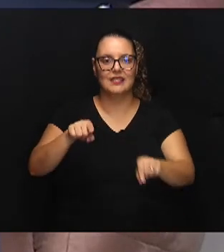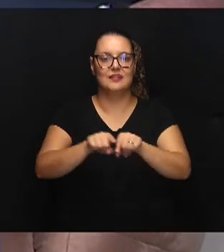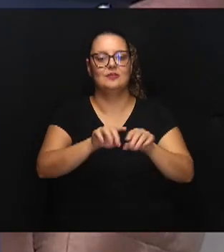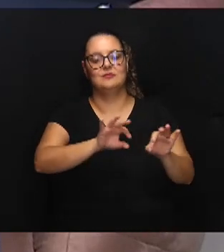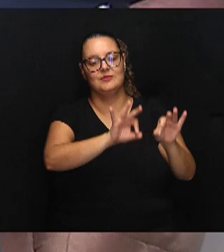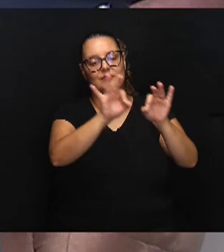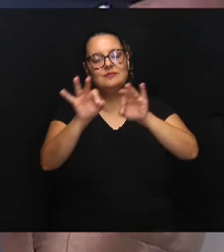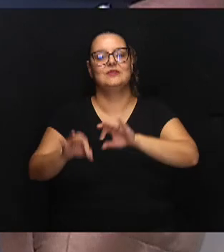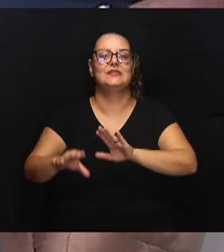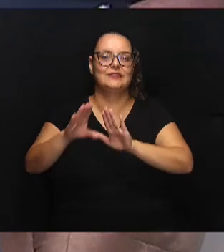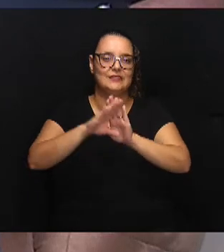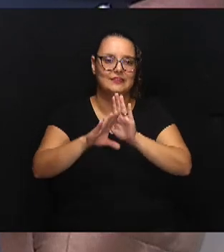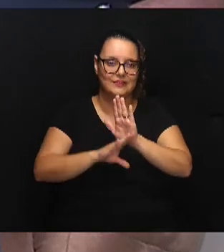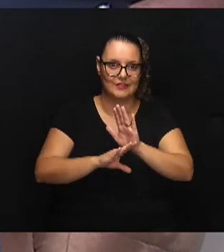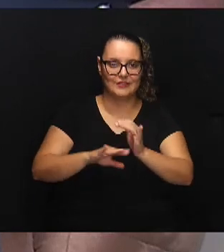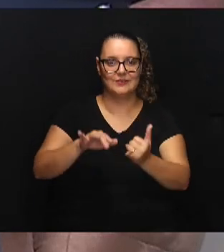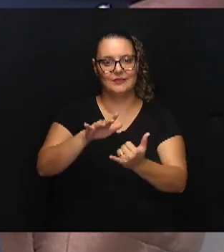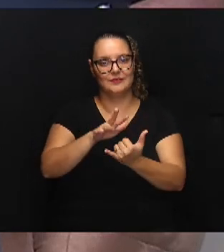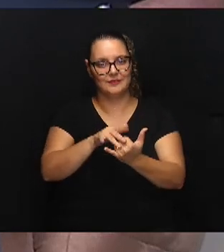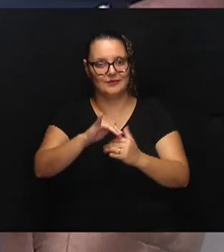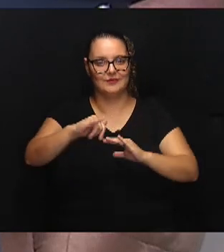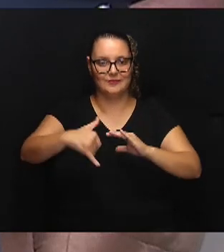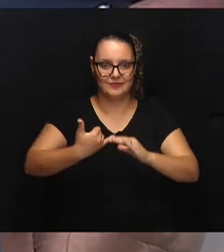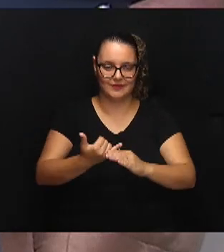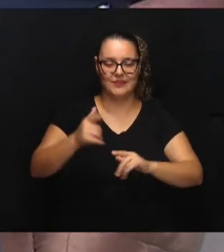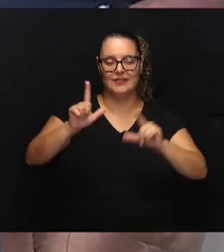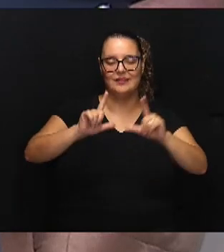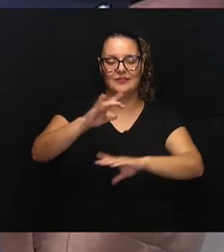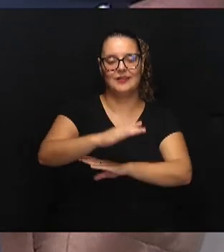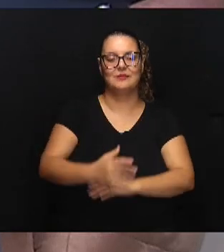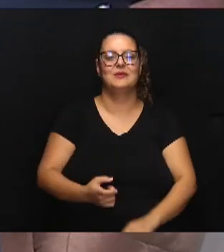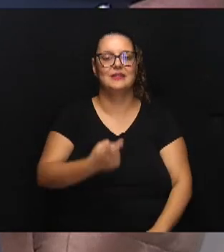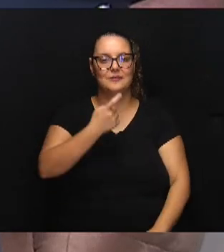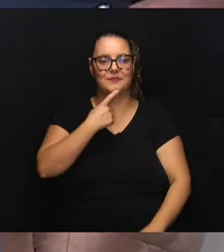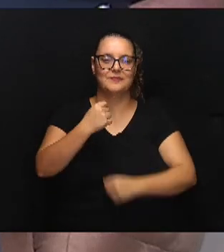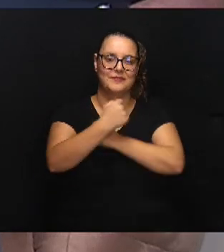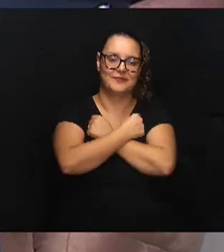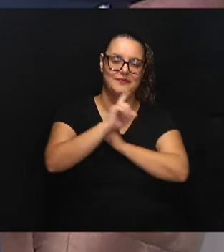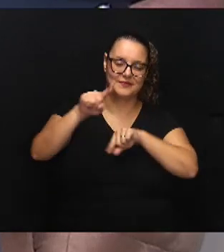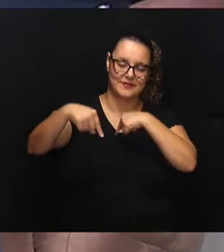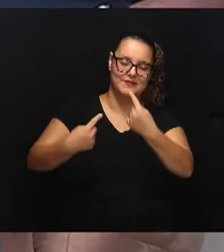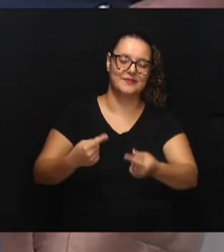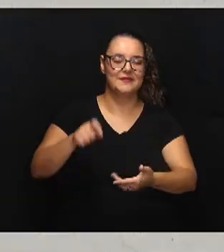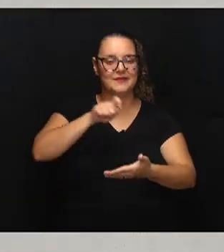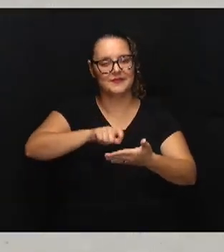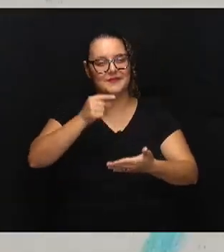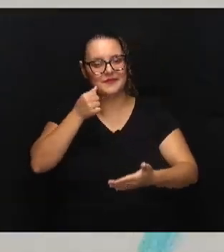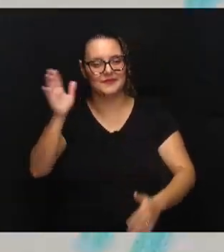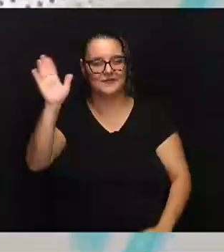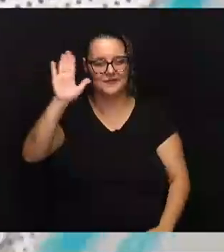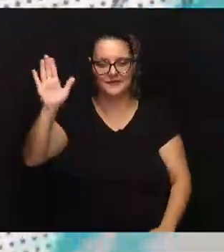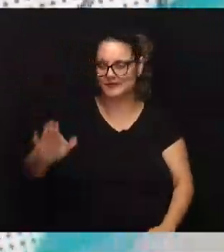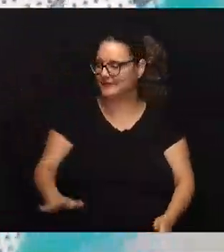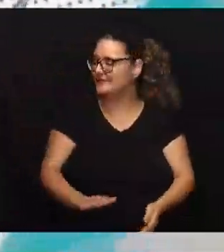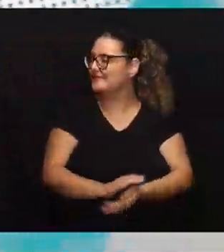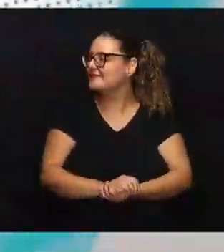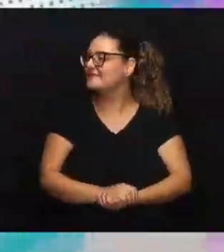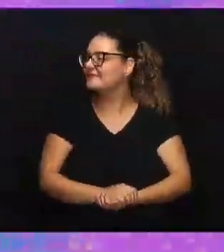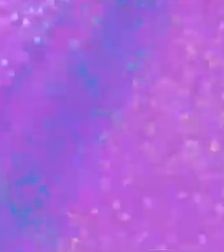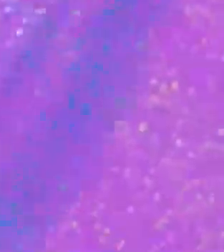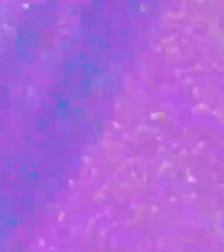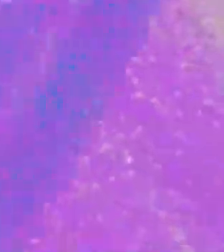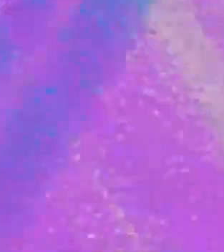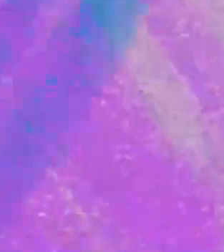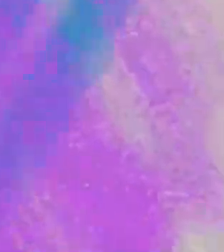toda a programação no YouTube, TV Câmara Campinas. Um abraço e até o próximo Na Ponta do Lápis.